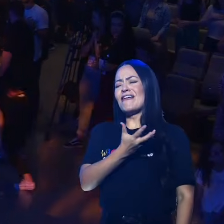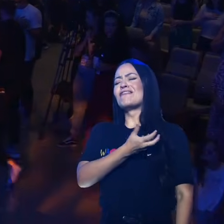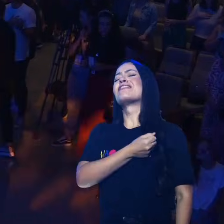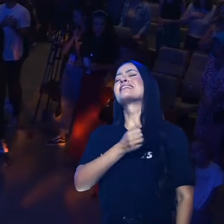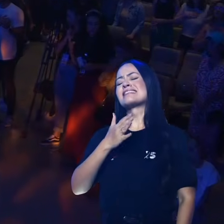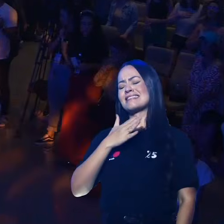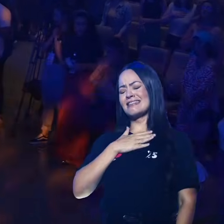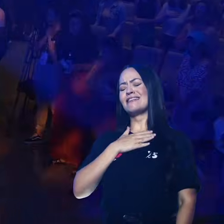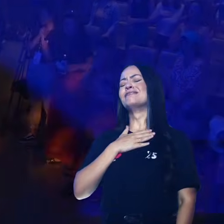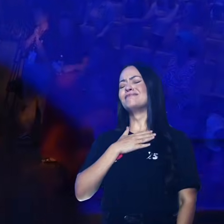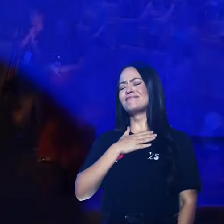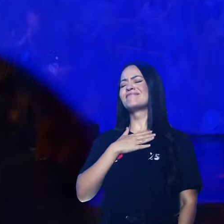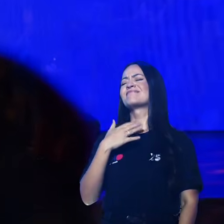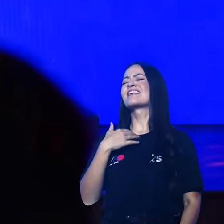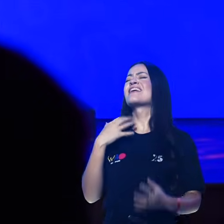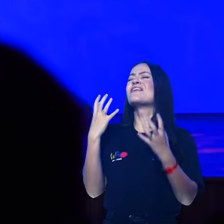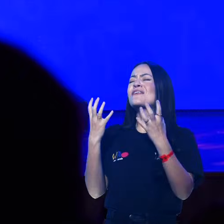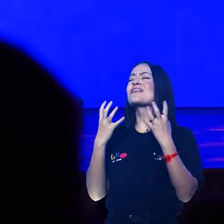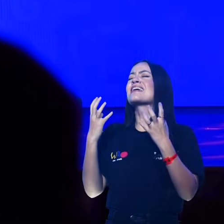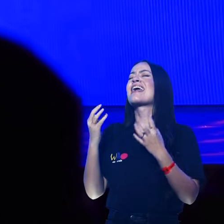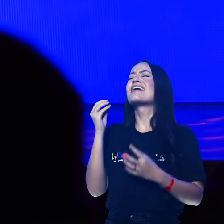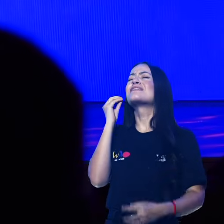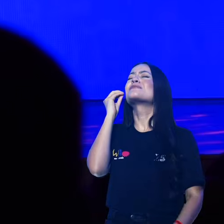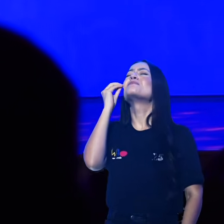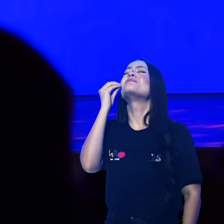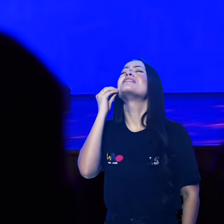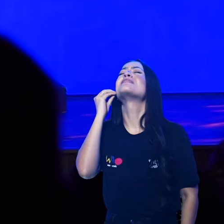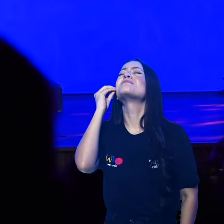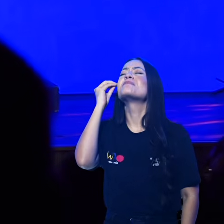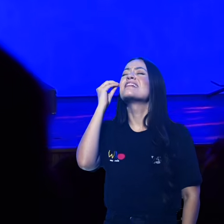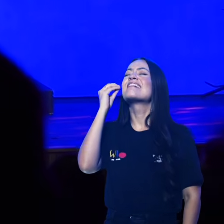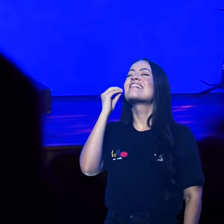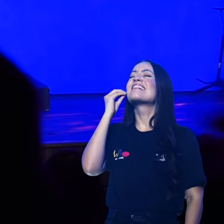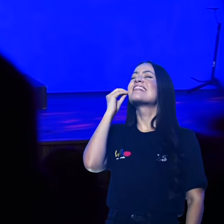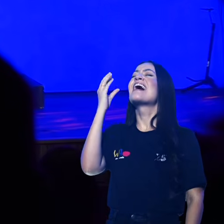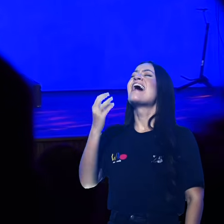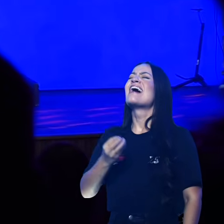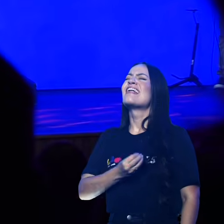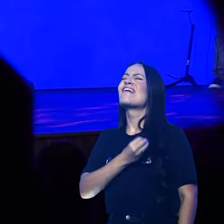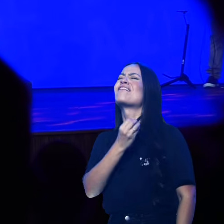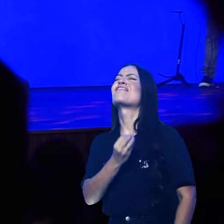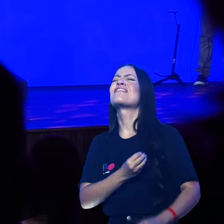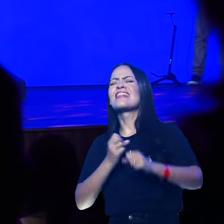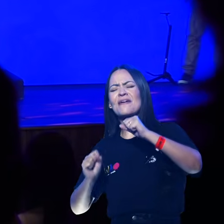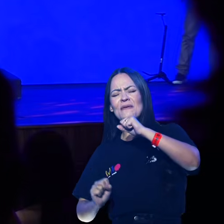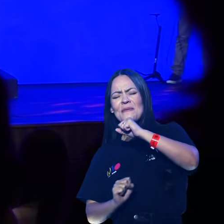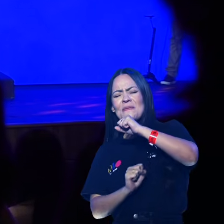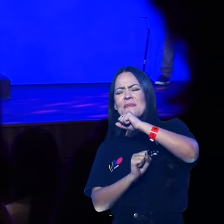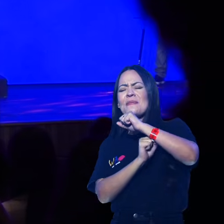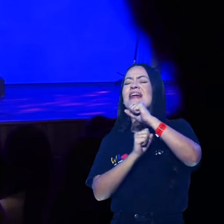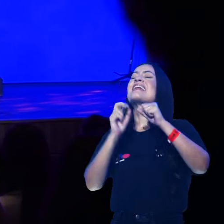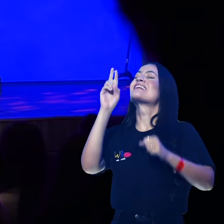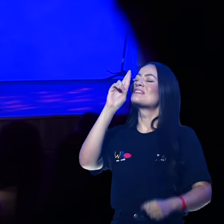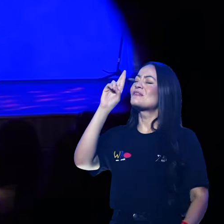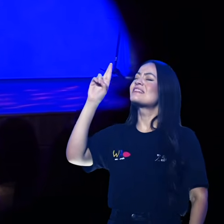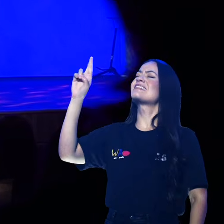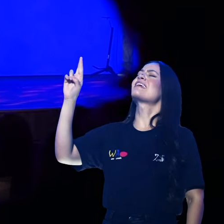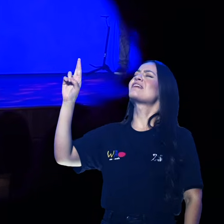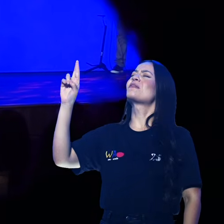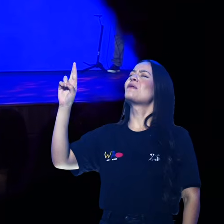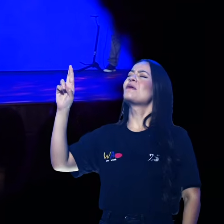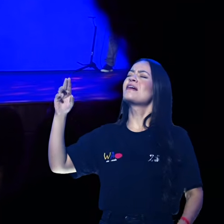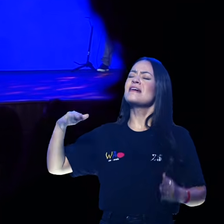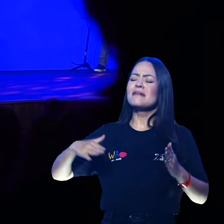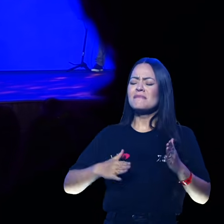Eu quero experimentar a plenitude de vida no Senhor. Me dirige,